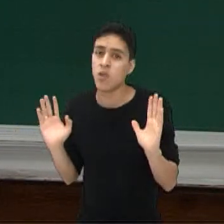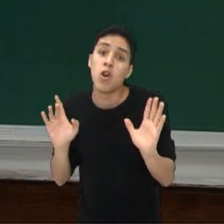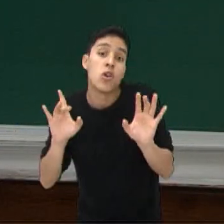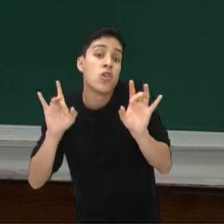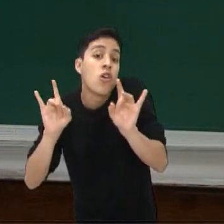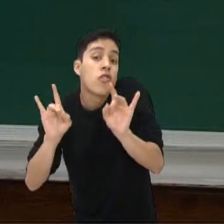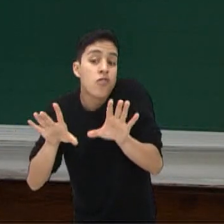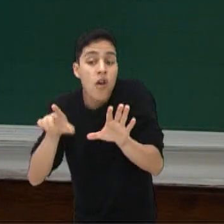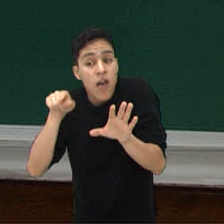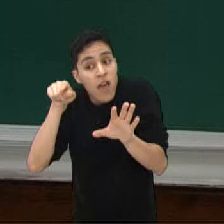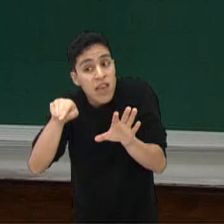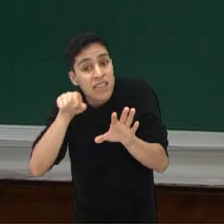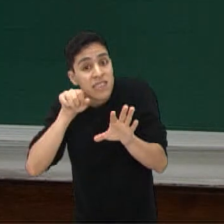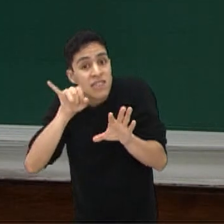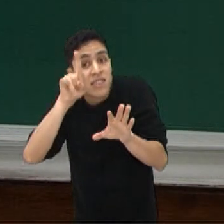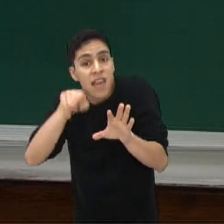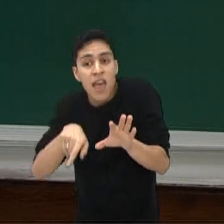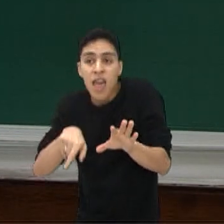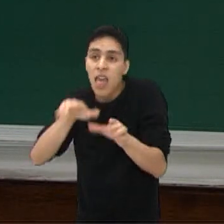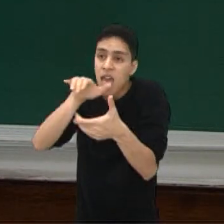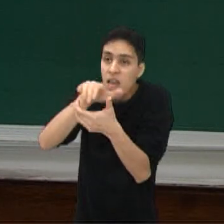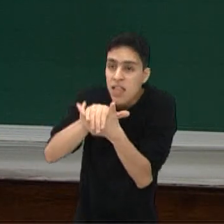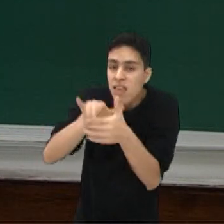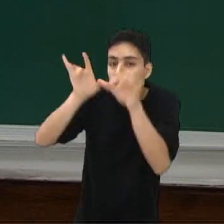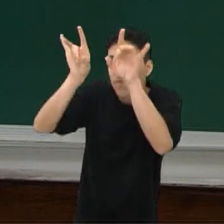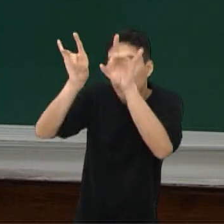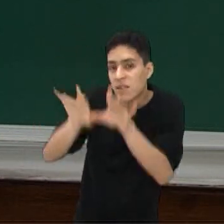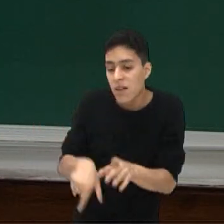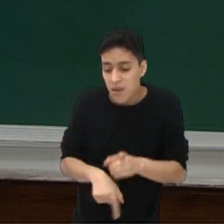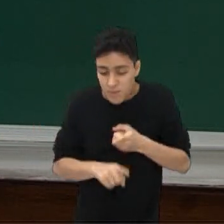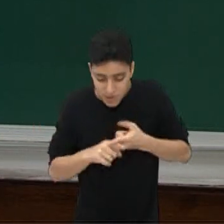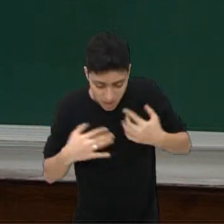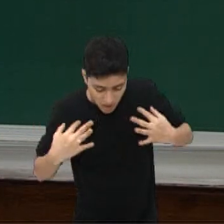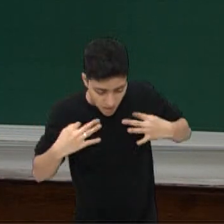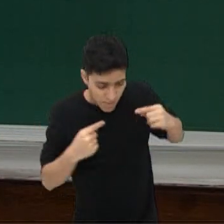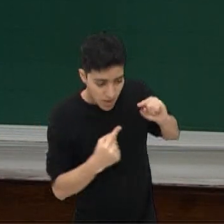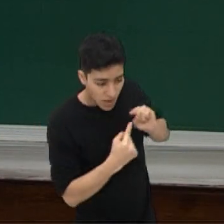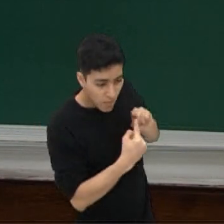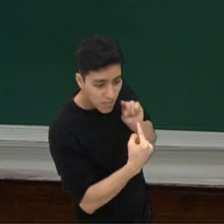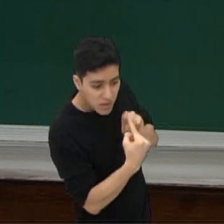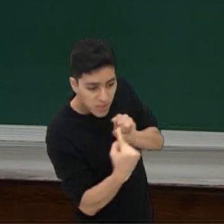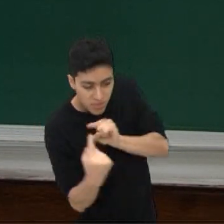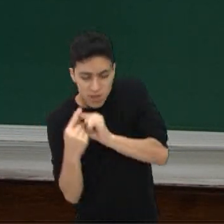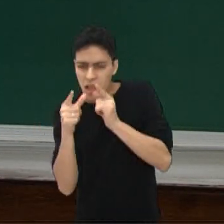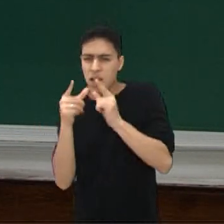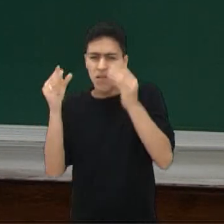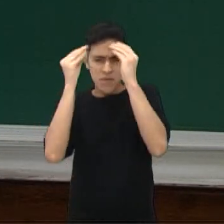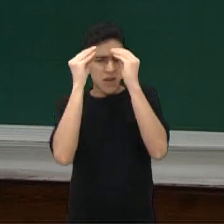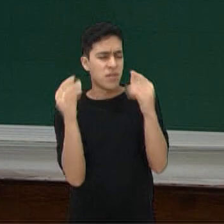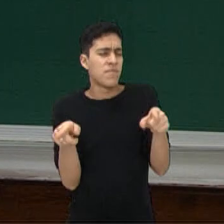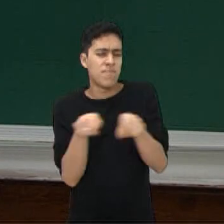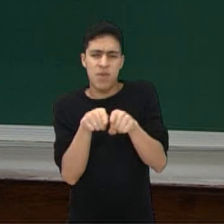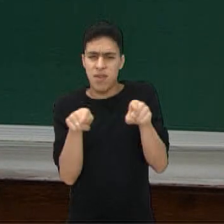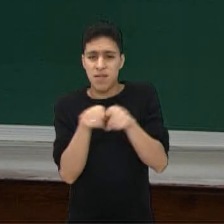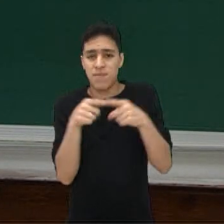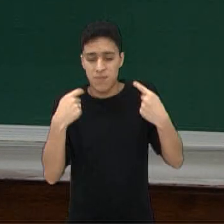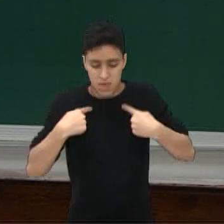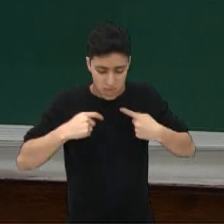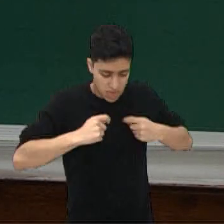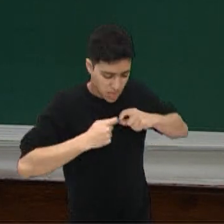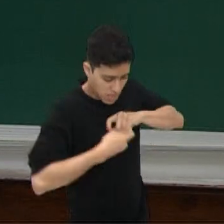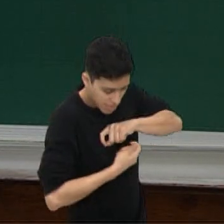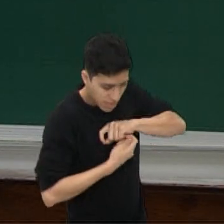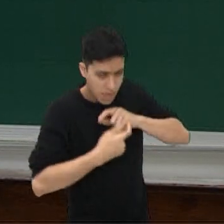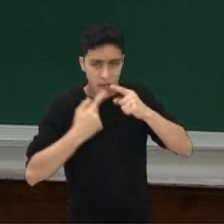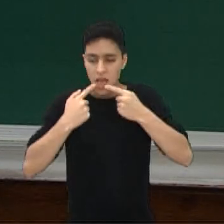quê? Porque existe uma roupa adequada para cada situação. A linguagem é a mesma coisa, tá? Você deve adequar a linguagem